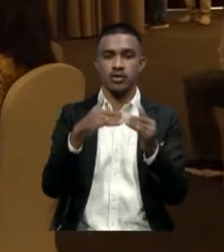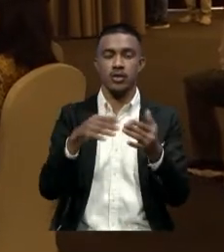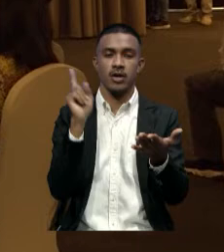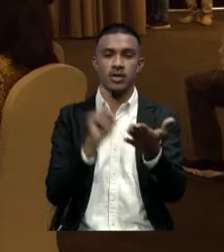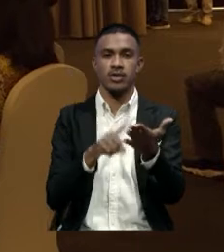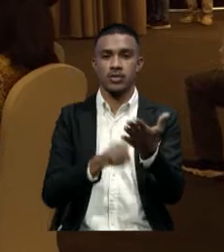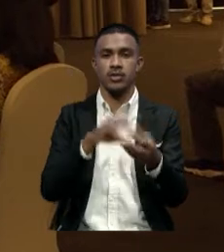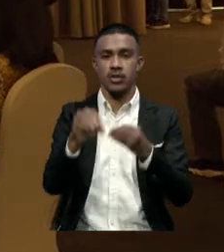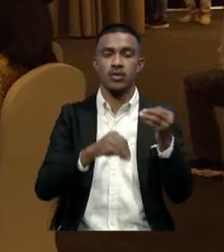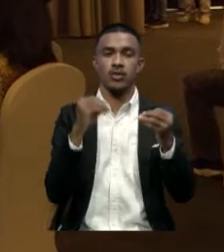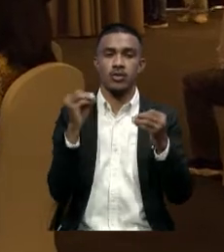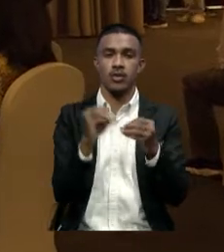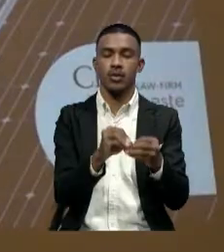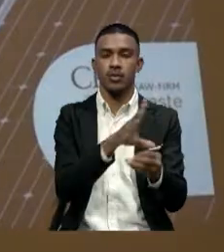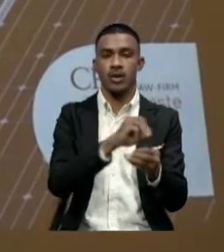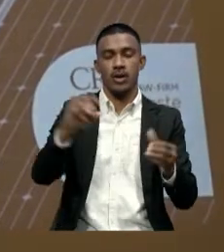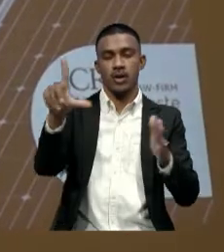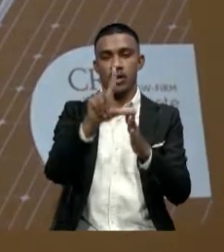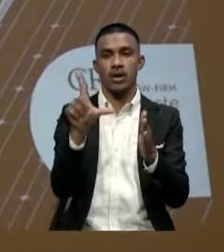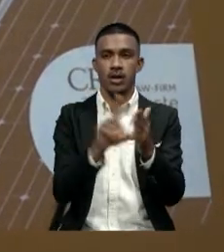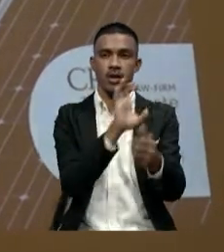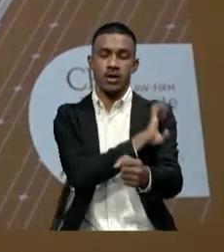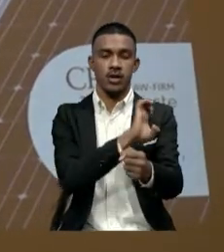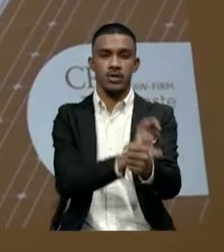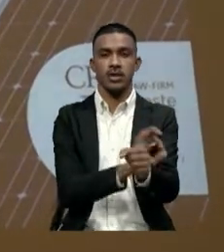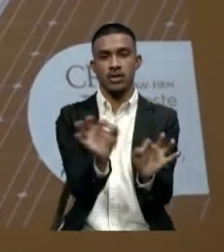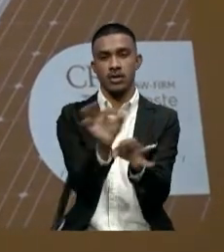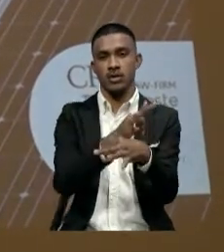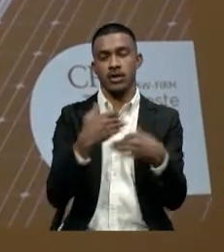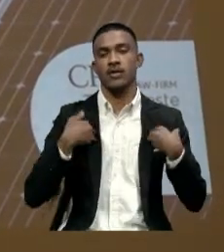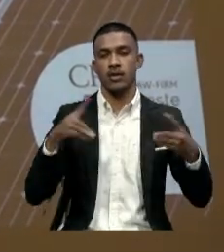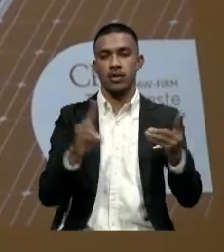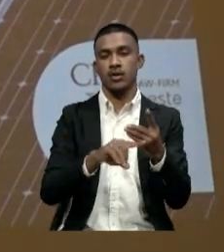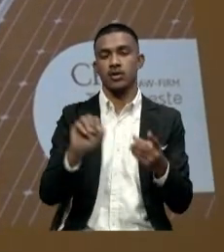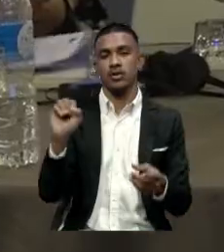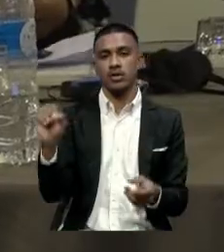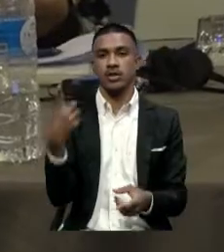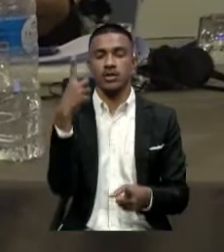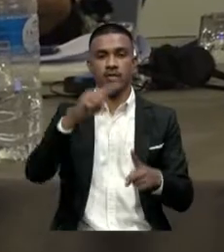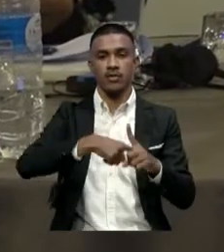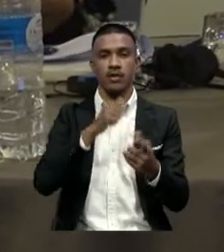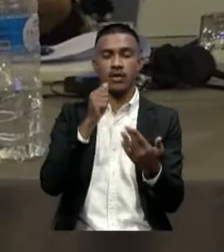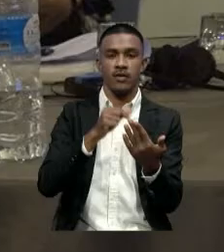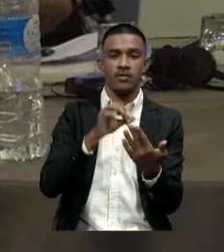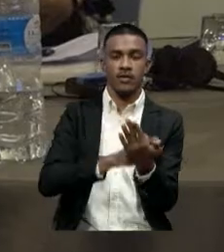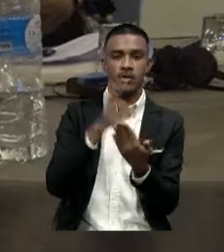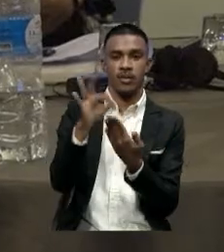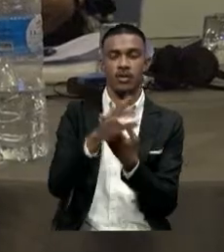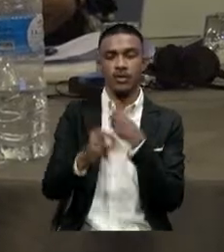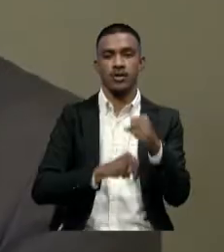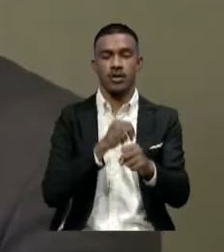discute com o esboço decreto-lei energia renovável. E a loron sa noresinida fulan fevereiro tinan rihun rua ron